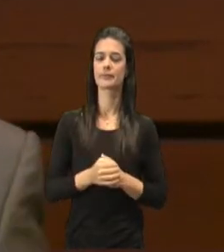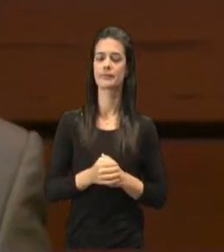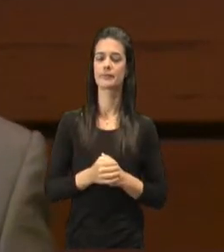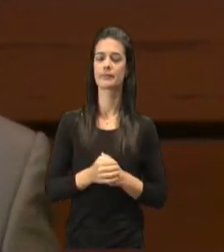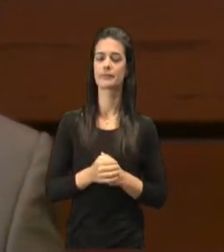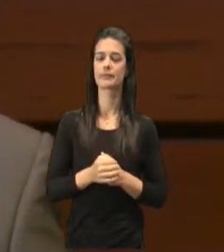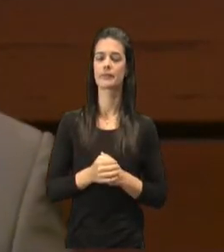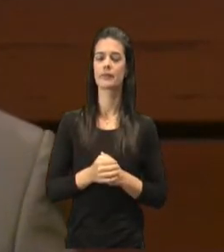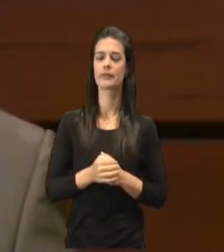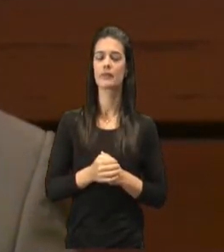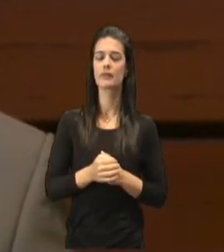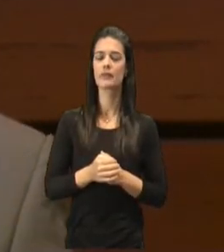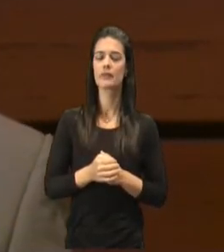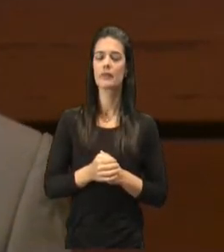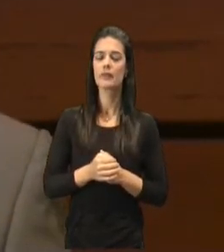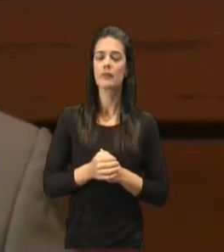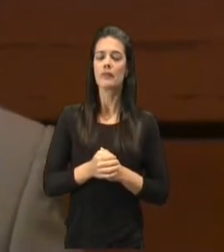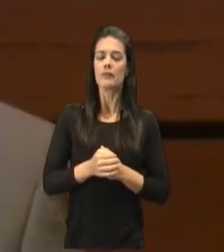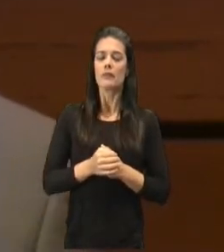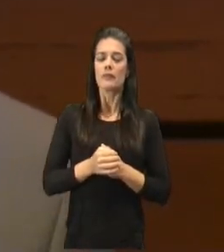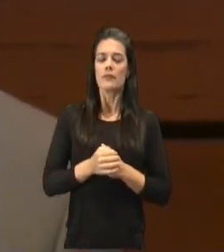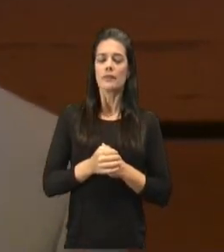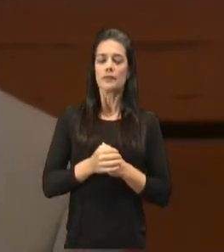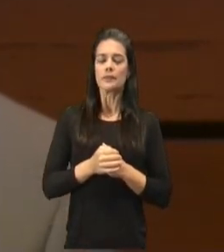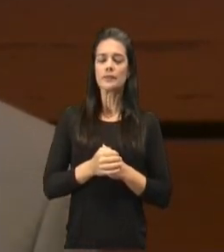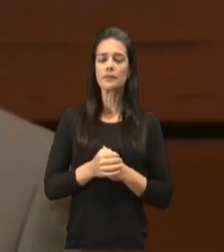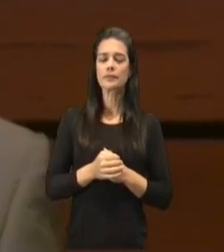muitos blocos que se permitem,